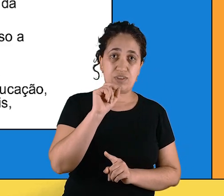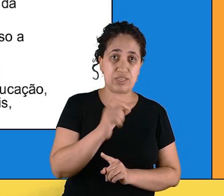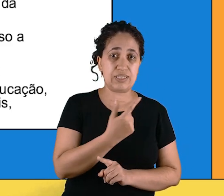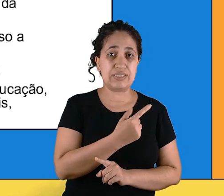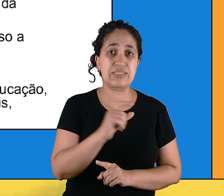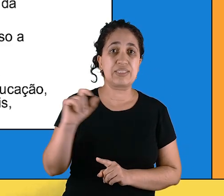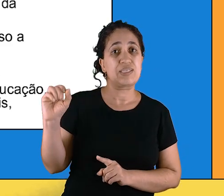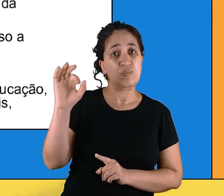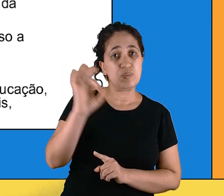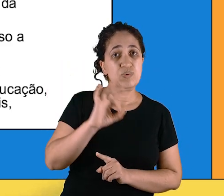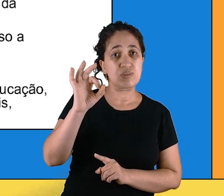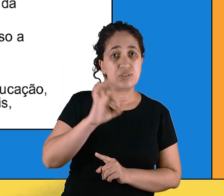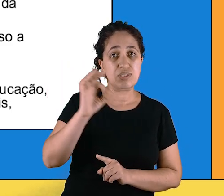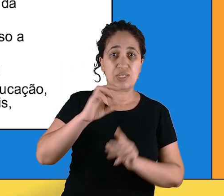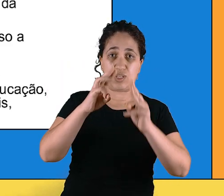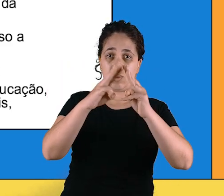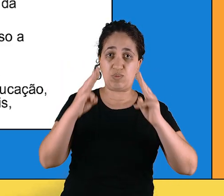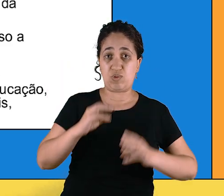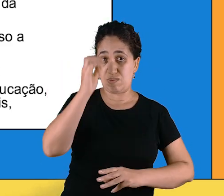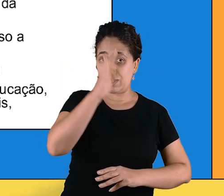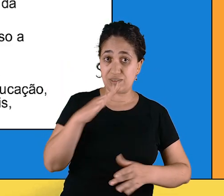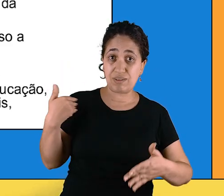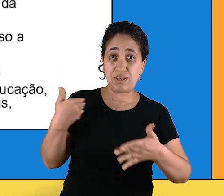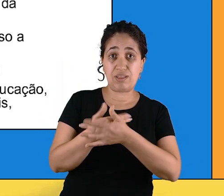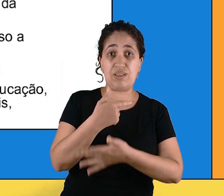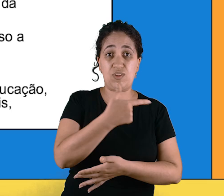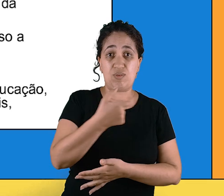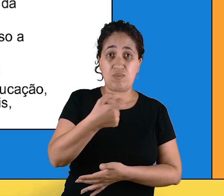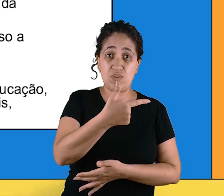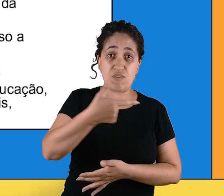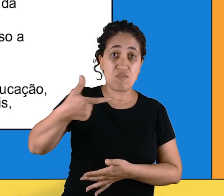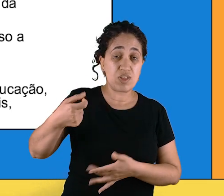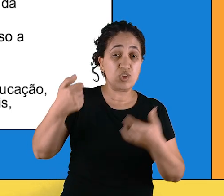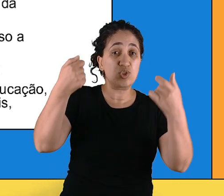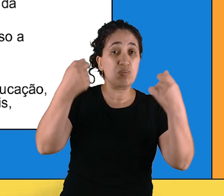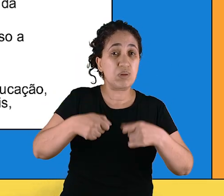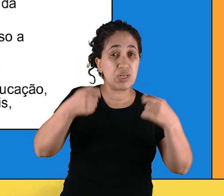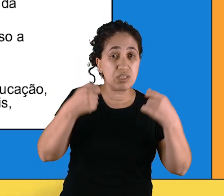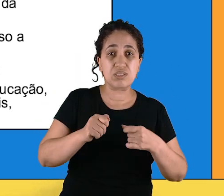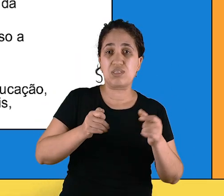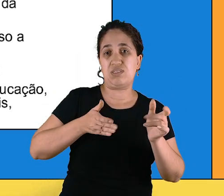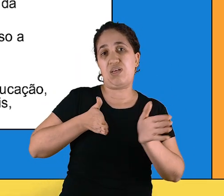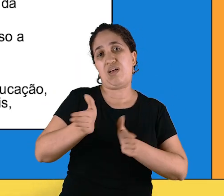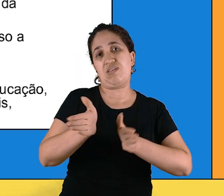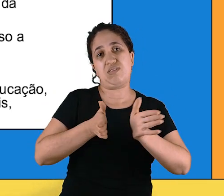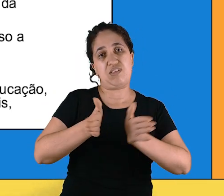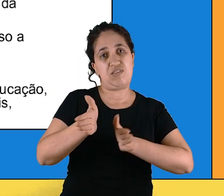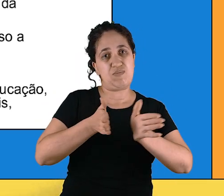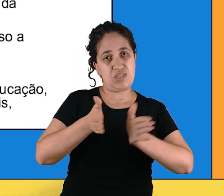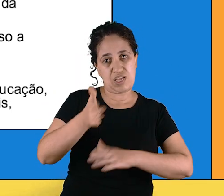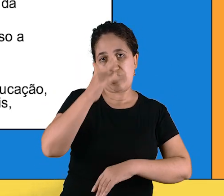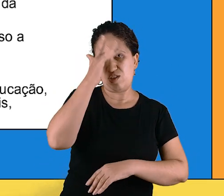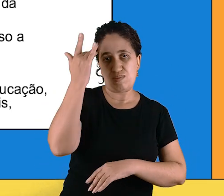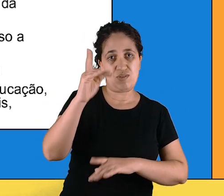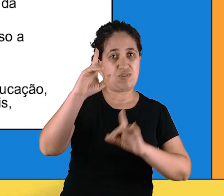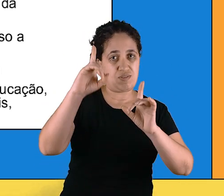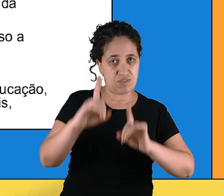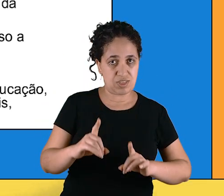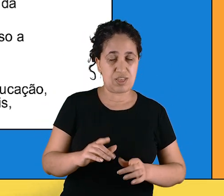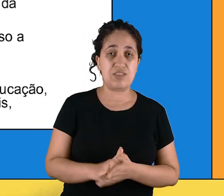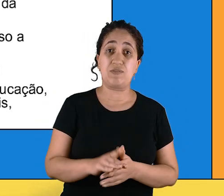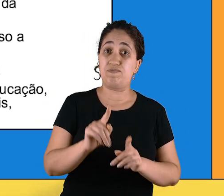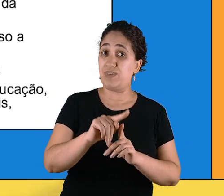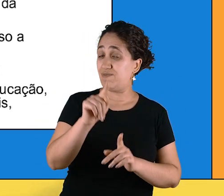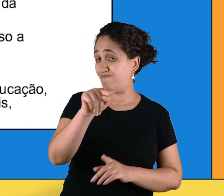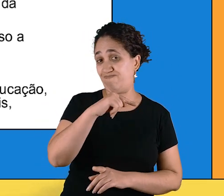que 100% dos museus brasileiros até 2020 deveriam estar minimamente acessíveis para a pessoa com deficiência.